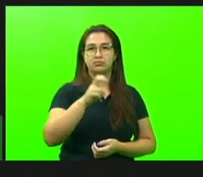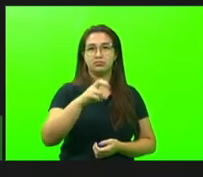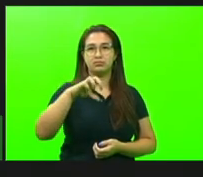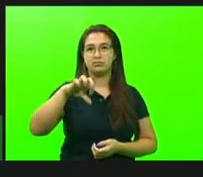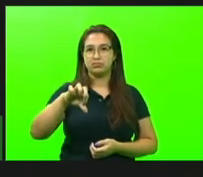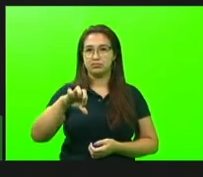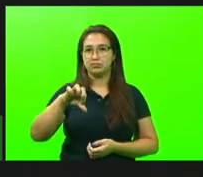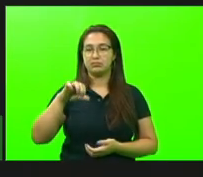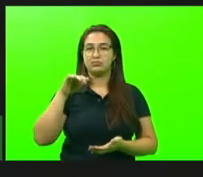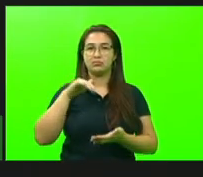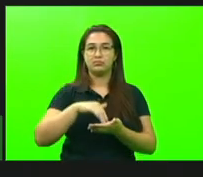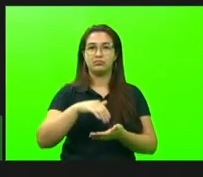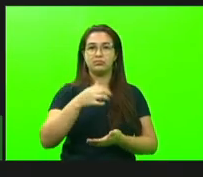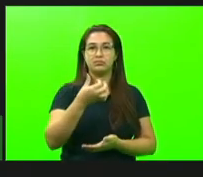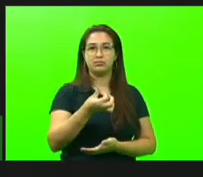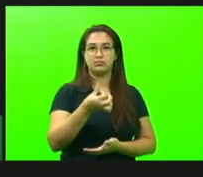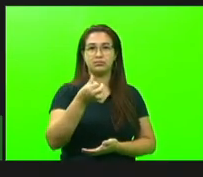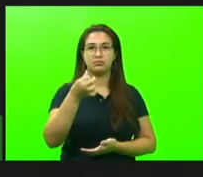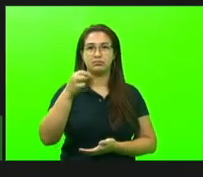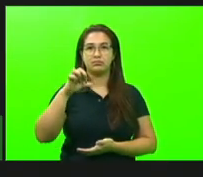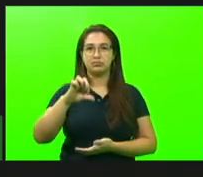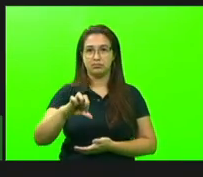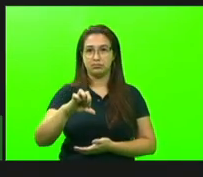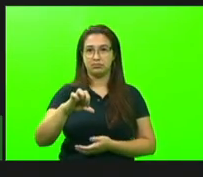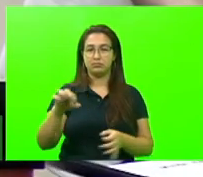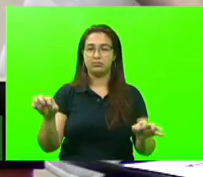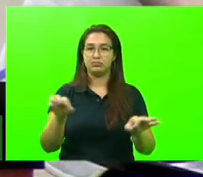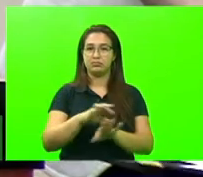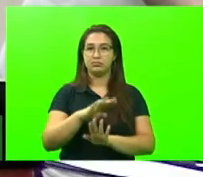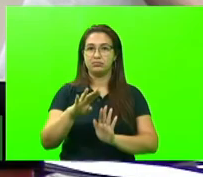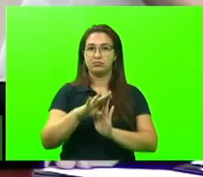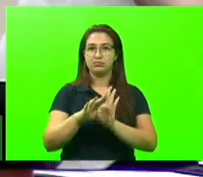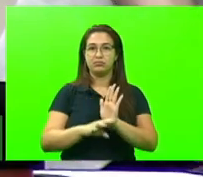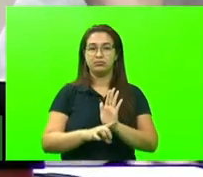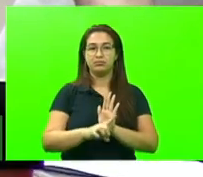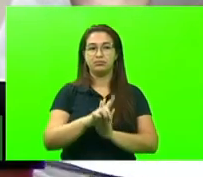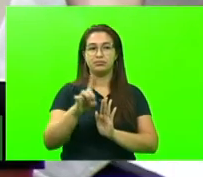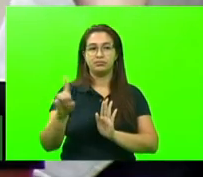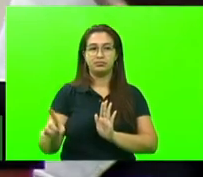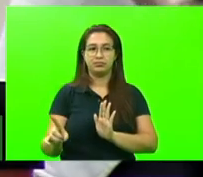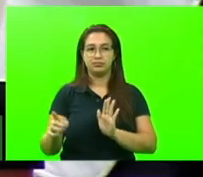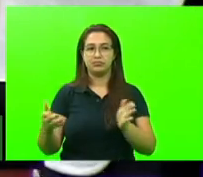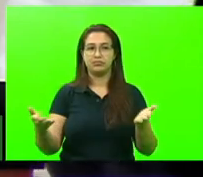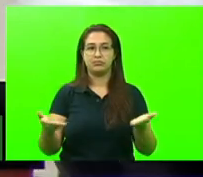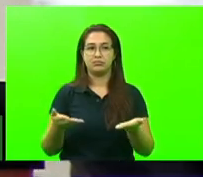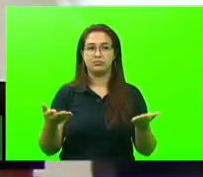59 a 69. Fim da ordem do dia.